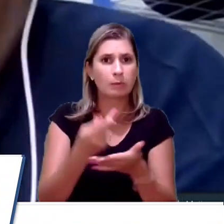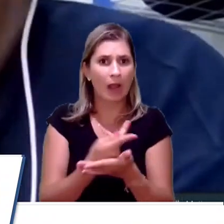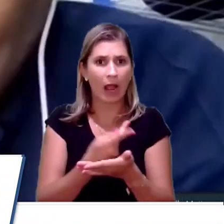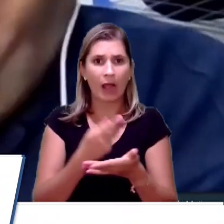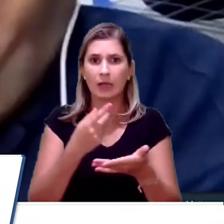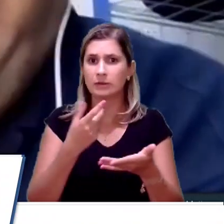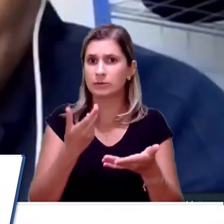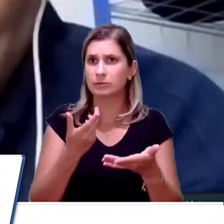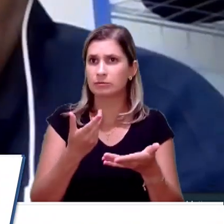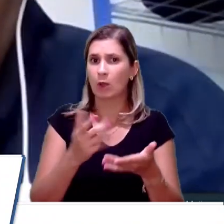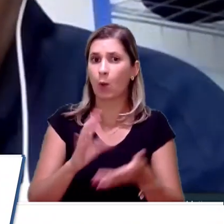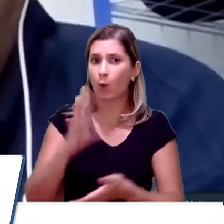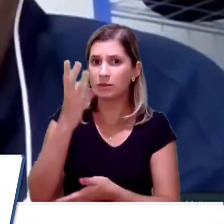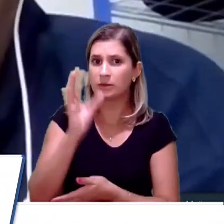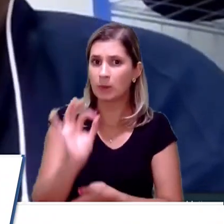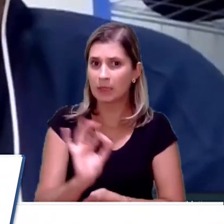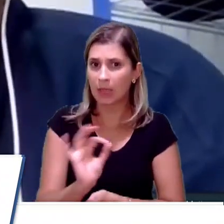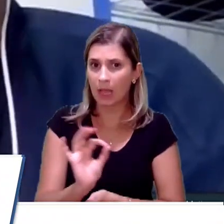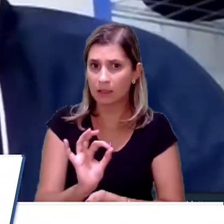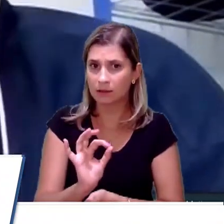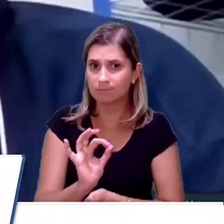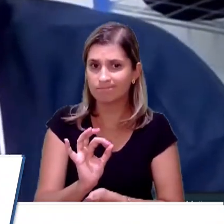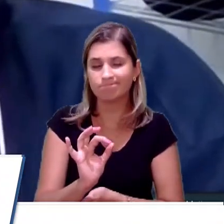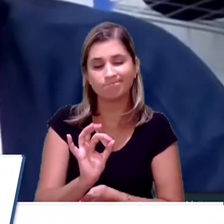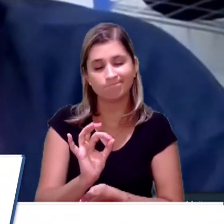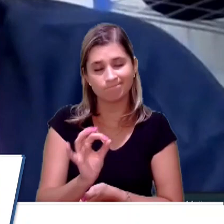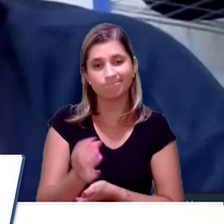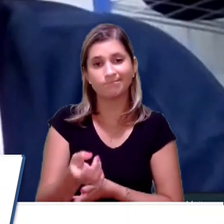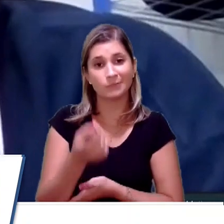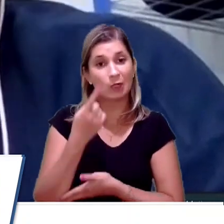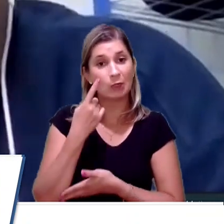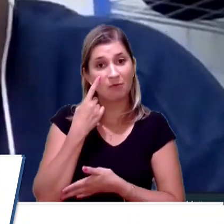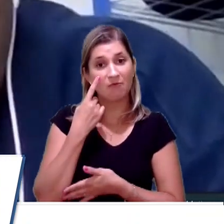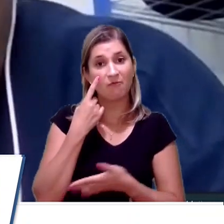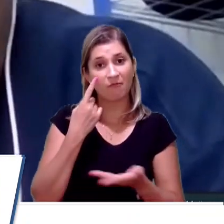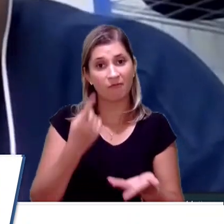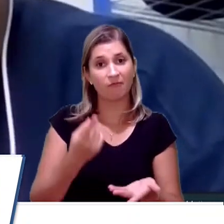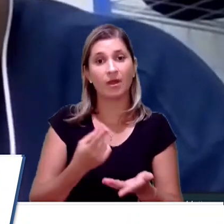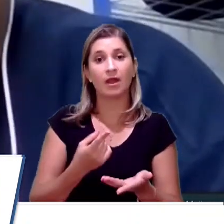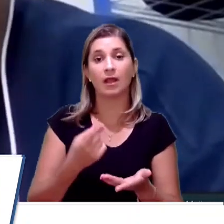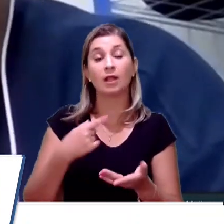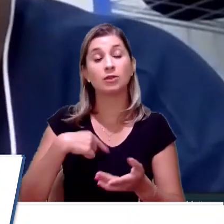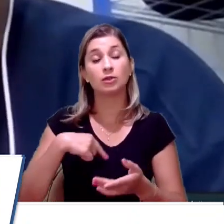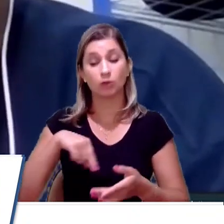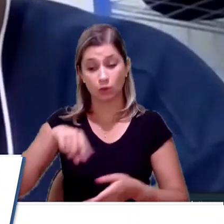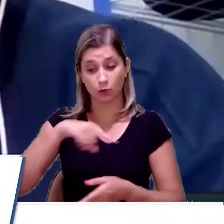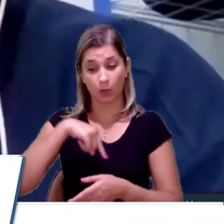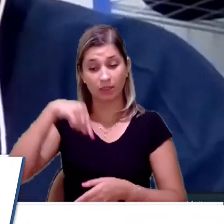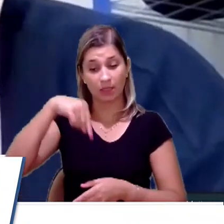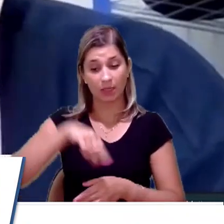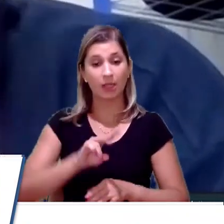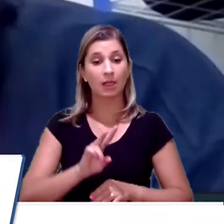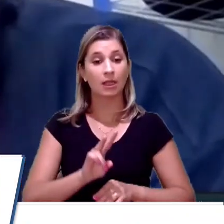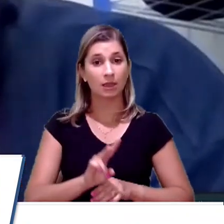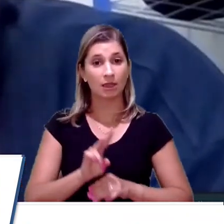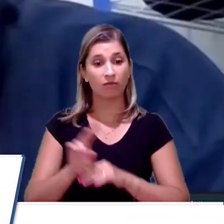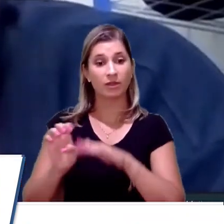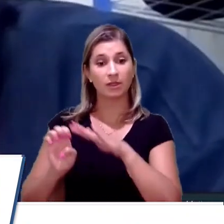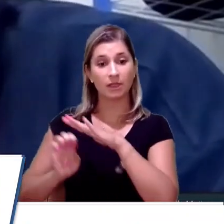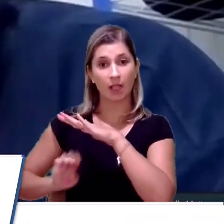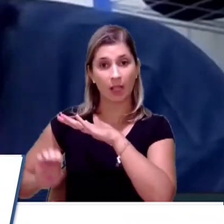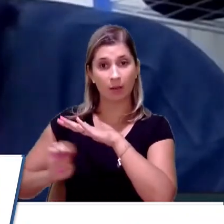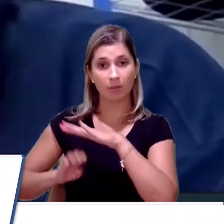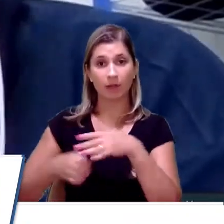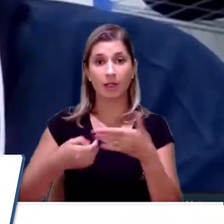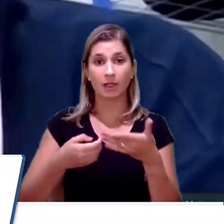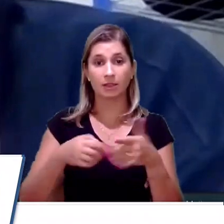Então a gente vê, e quando veio defender aqui a empresa na audiência pública,